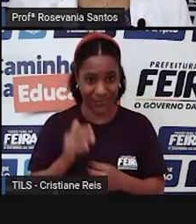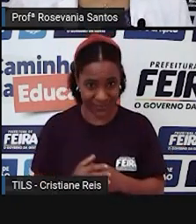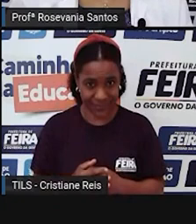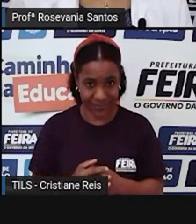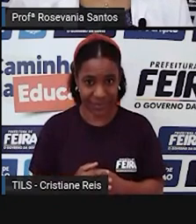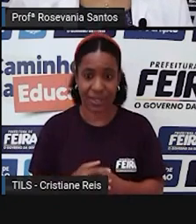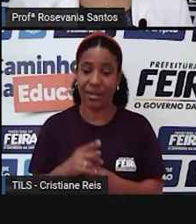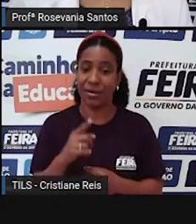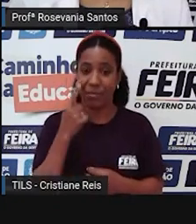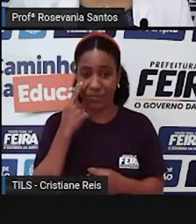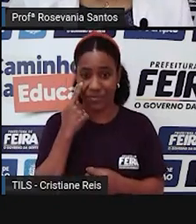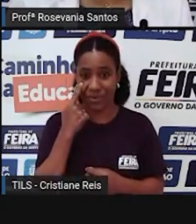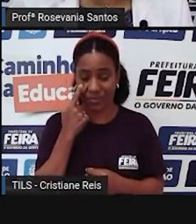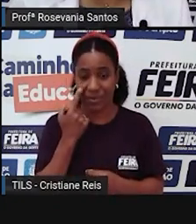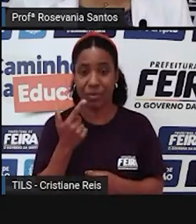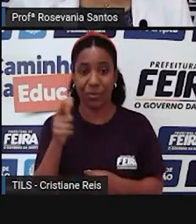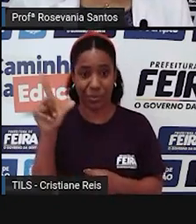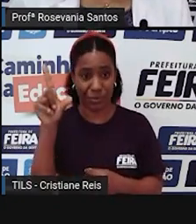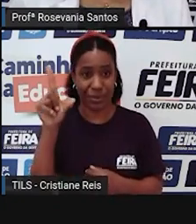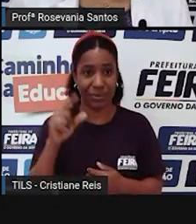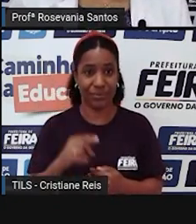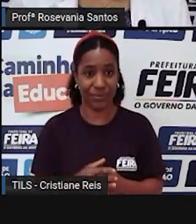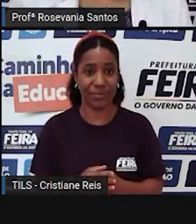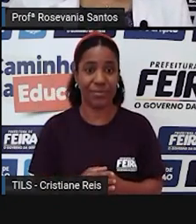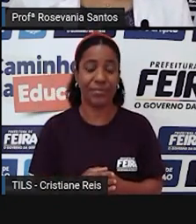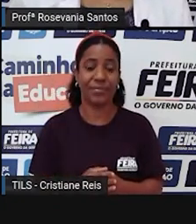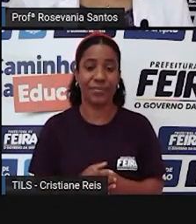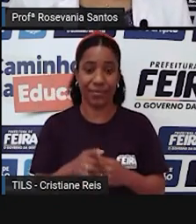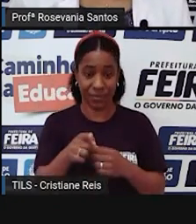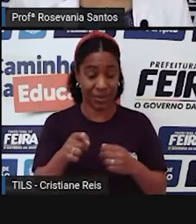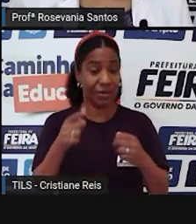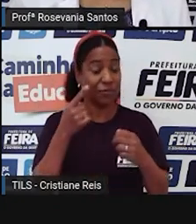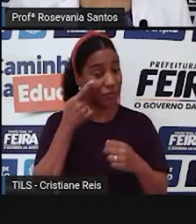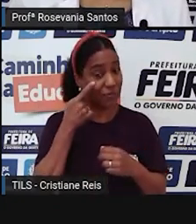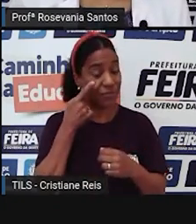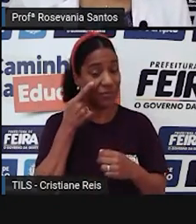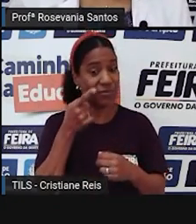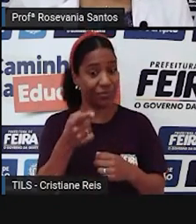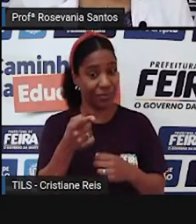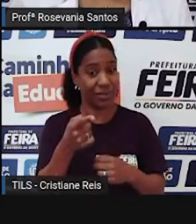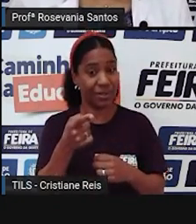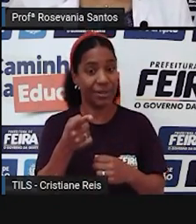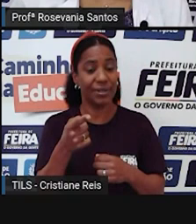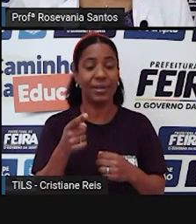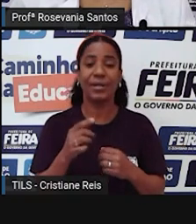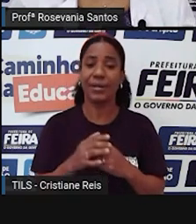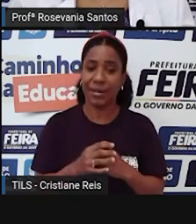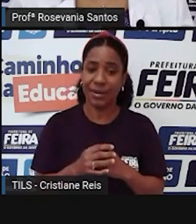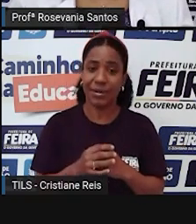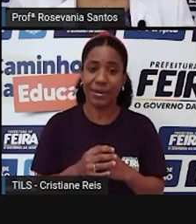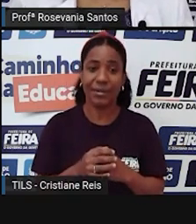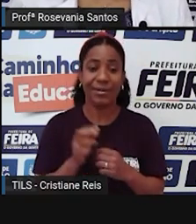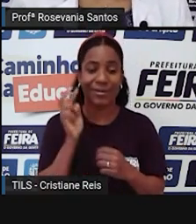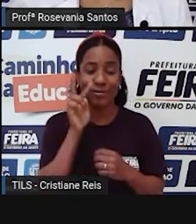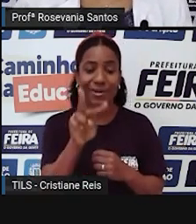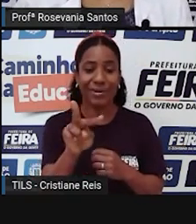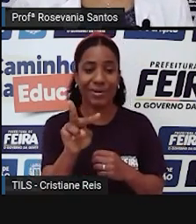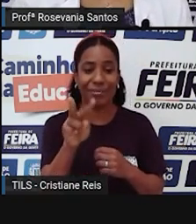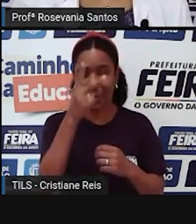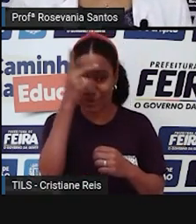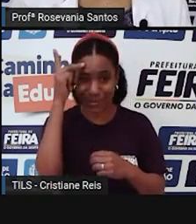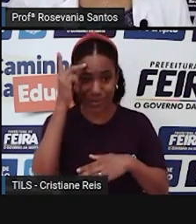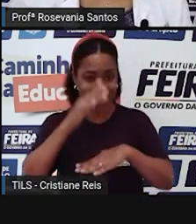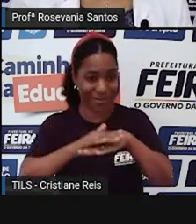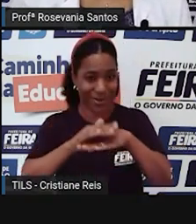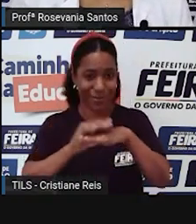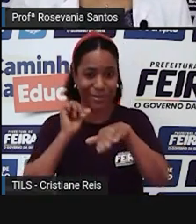só ela, né? É um espaço bastante comum da gente achar que foi o homem que alterou, mas na realidade não foi.